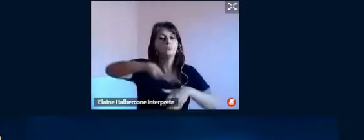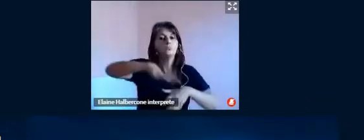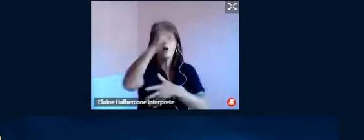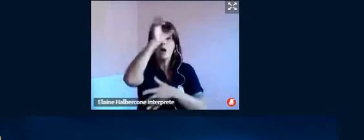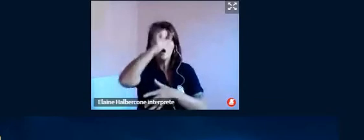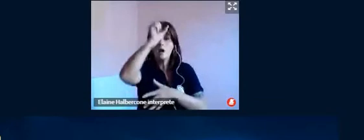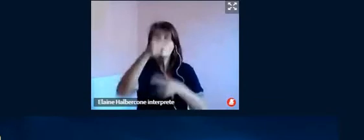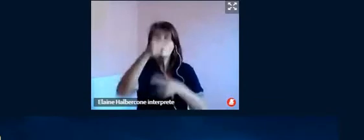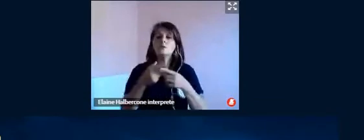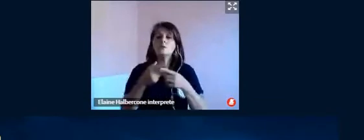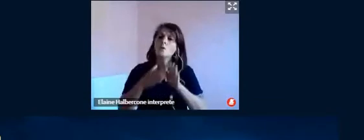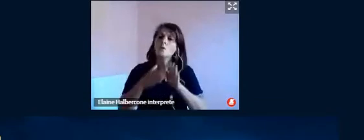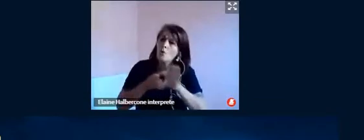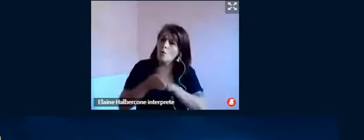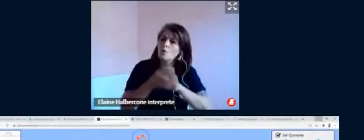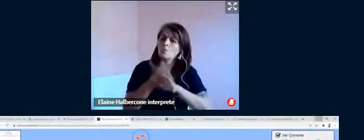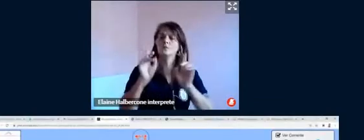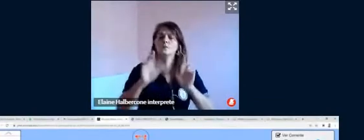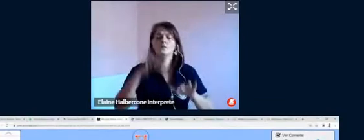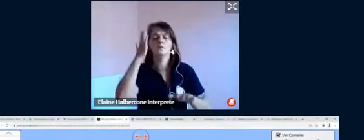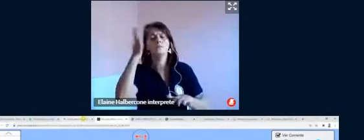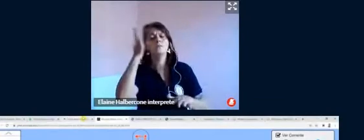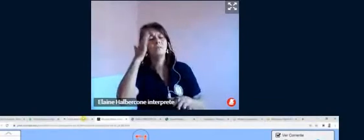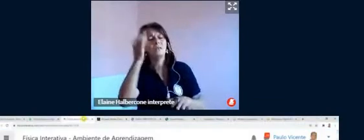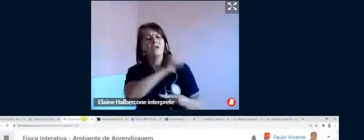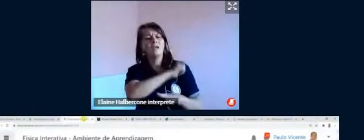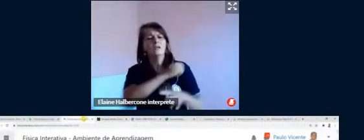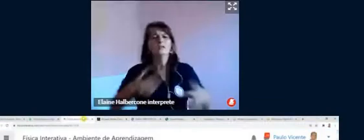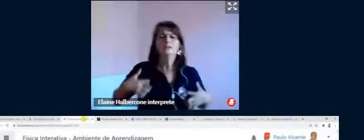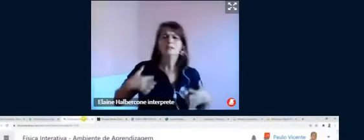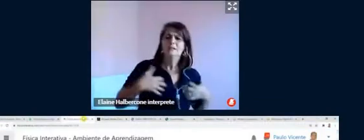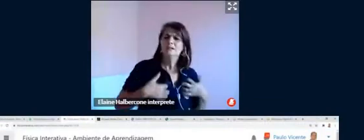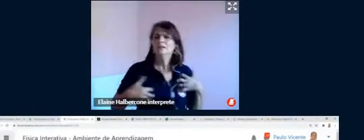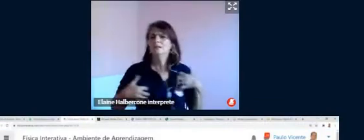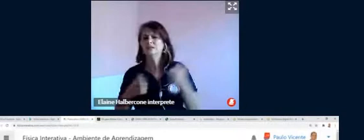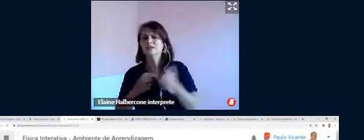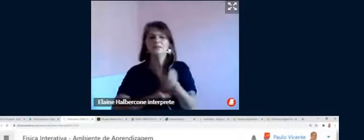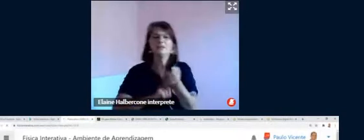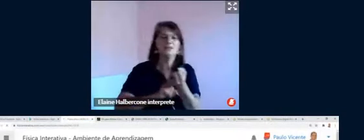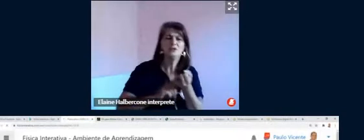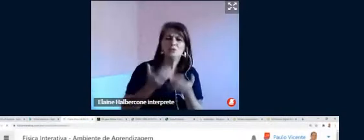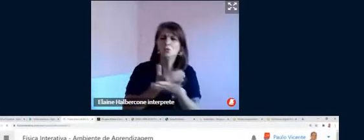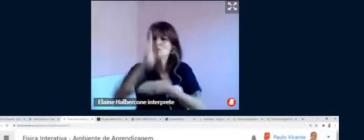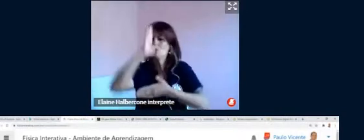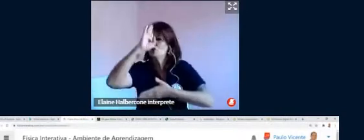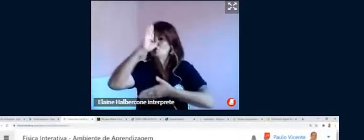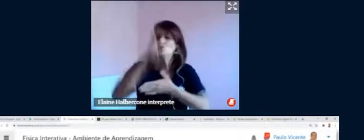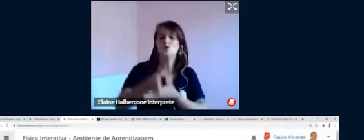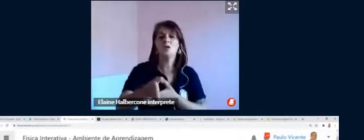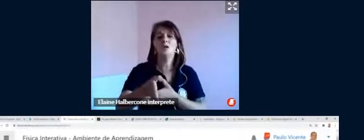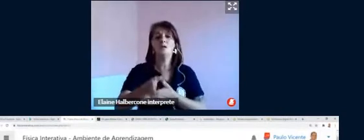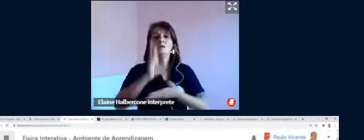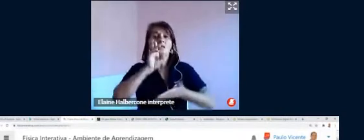a minha recomendação sempre é essa. Eu sei que tem estudante que é agoniado e ele já quer começar direto